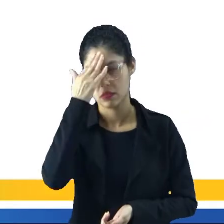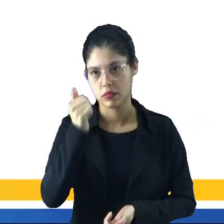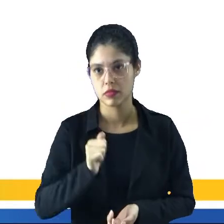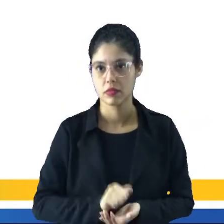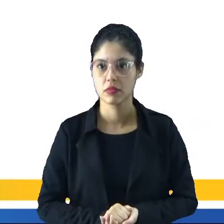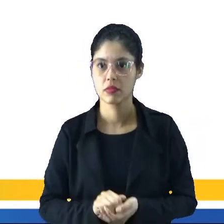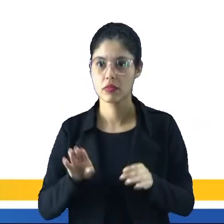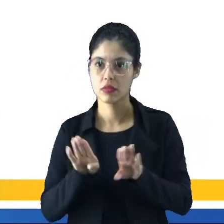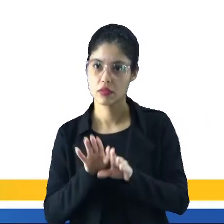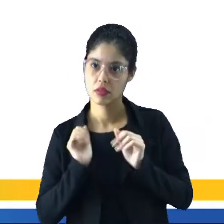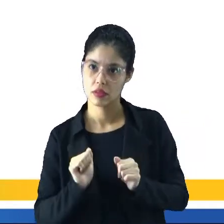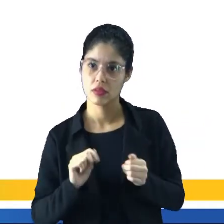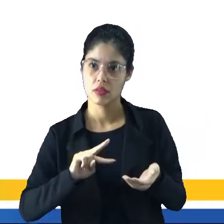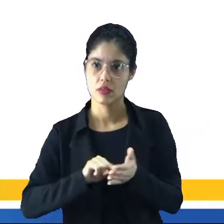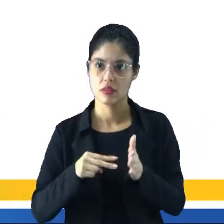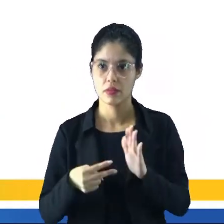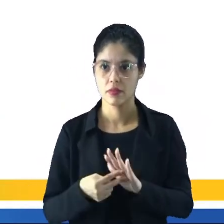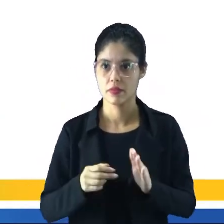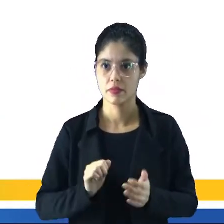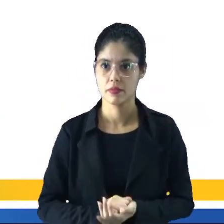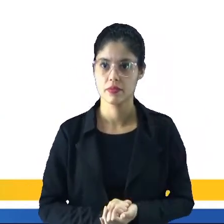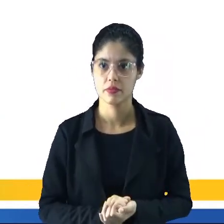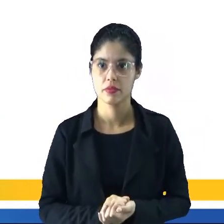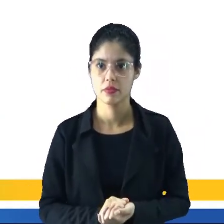que husband também pode significar